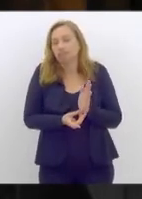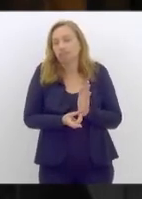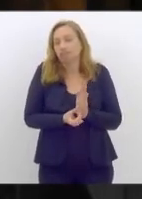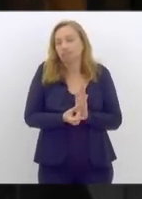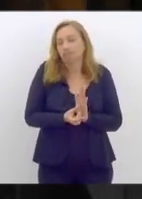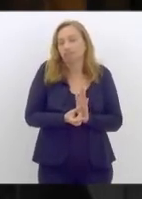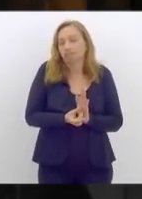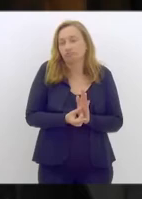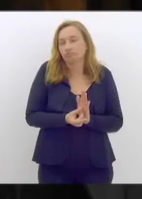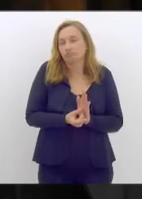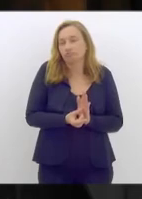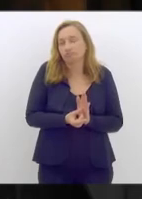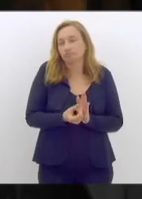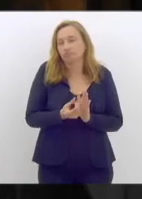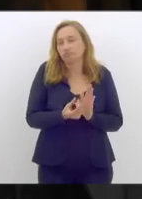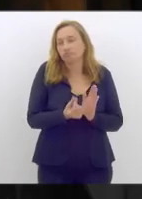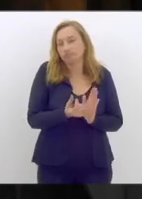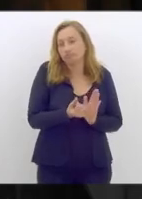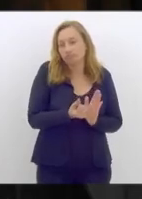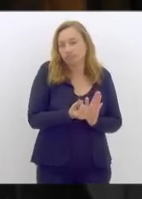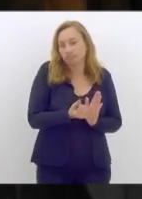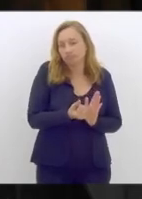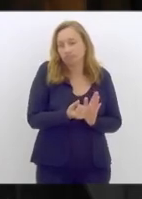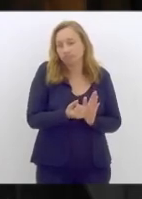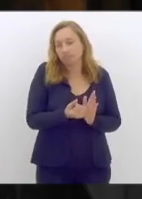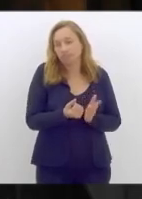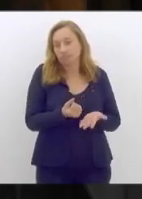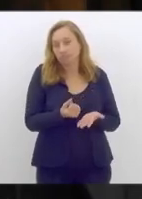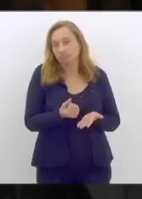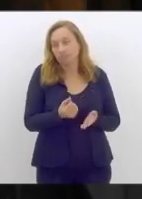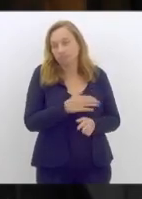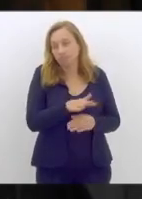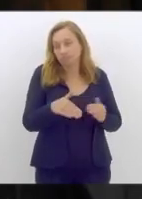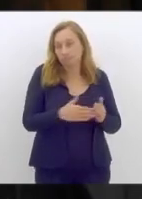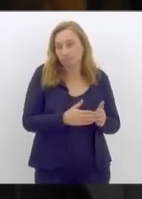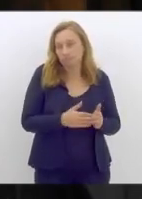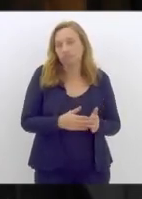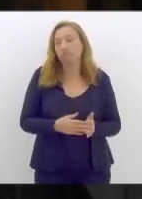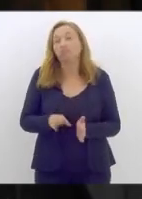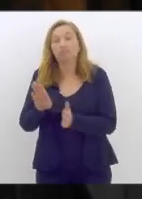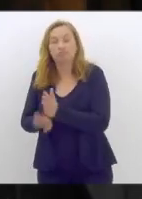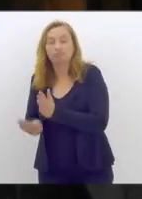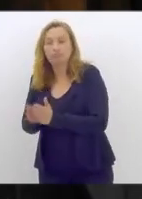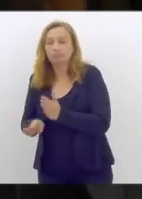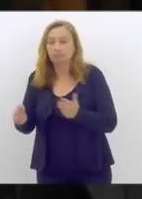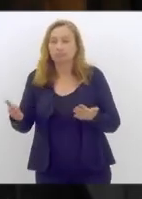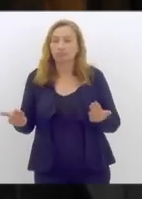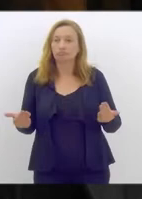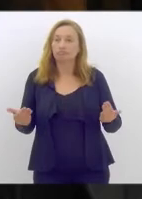empatando o deputado Valdeir Carneiro podemos ter surpresas adiantes